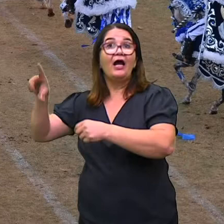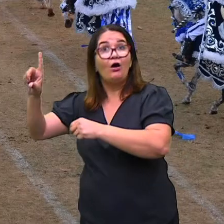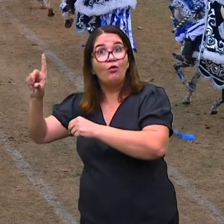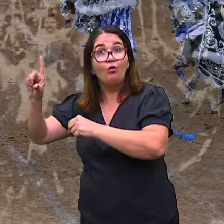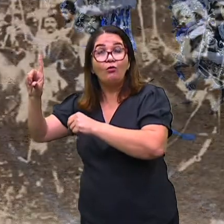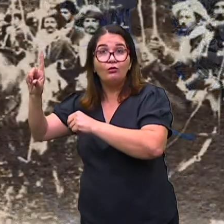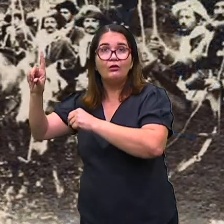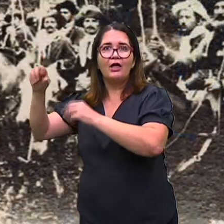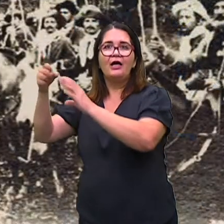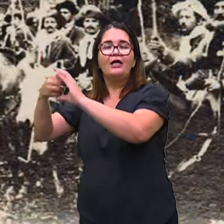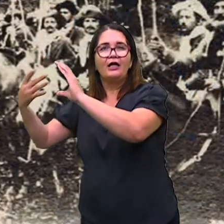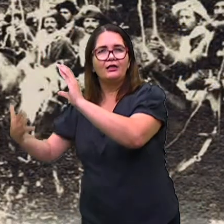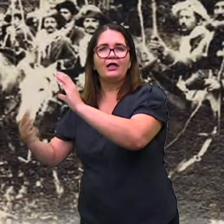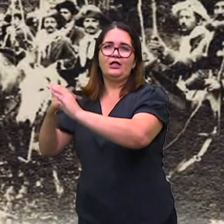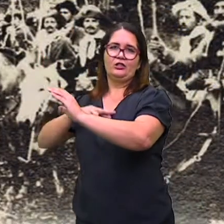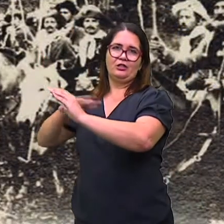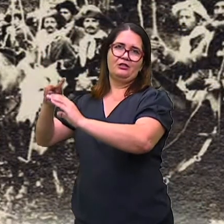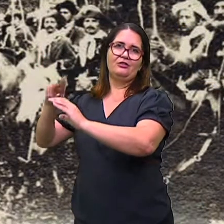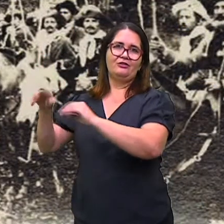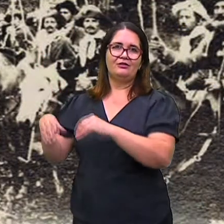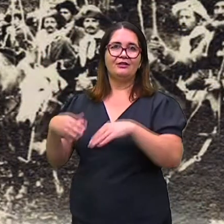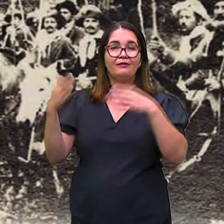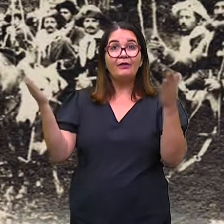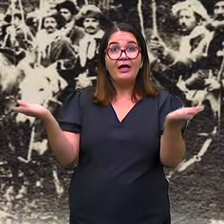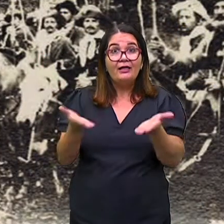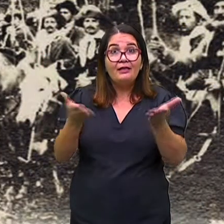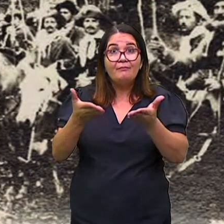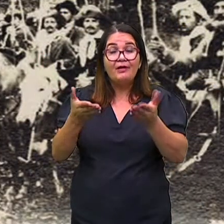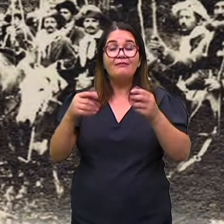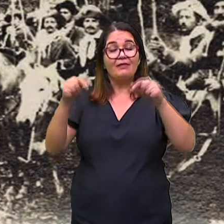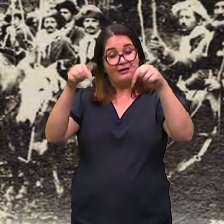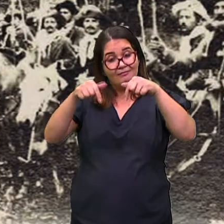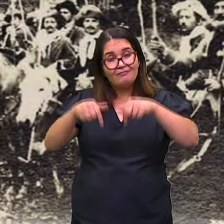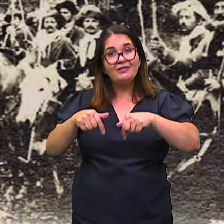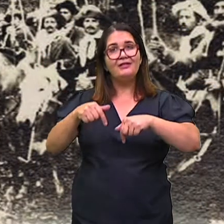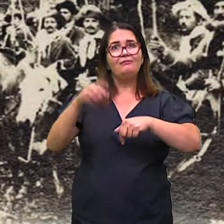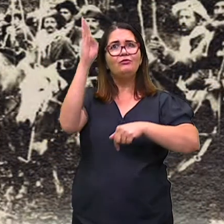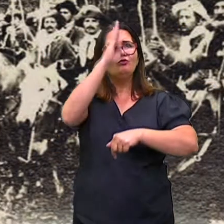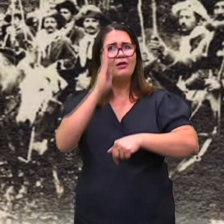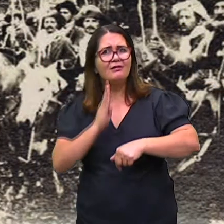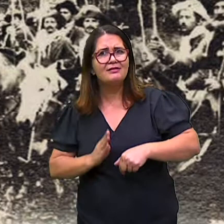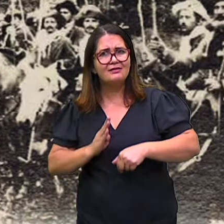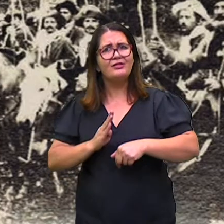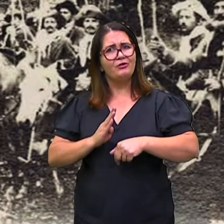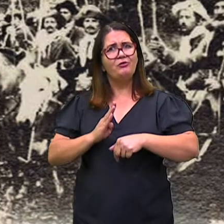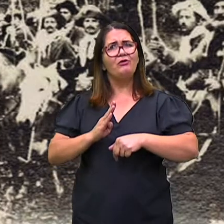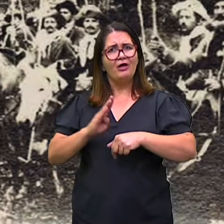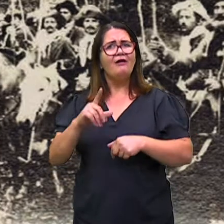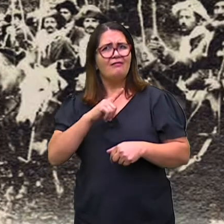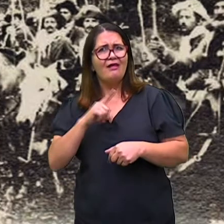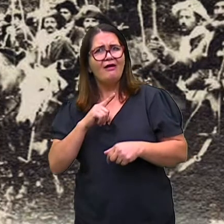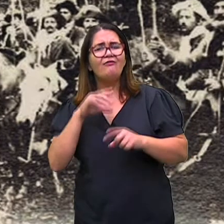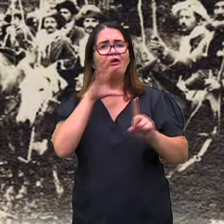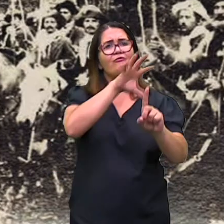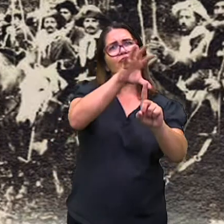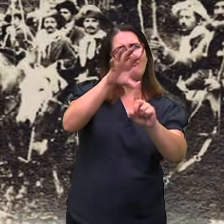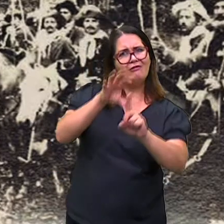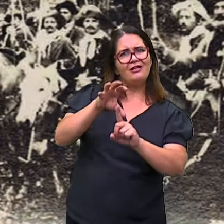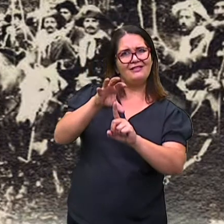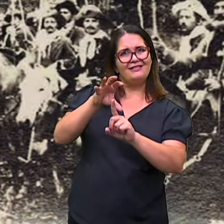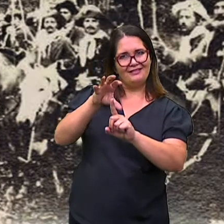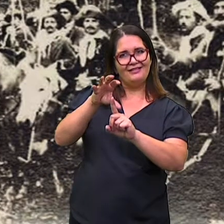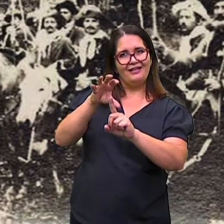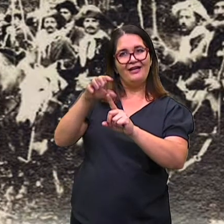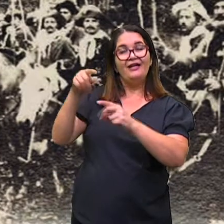No Brasil, essa representação dramática foi introduzida pelos jesuítas, com o objetivo de catequizar